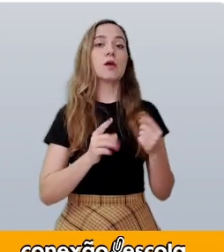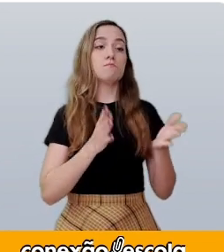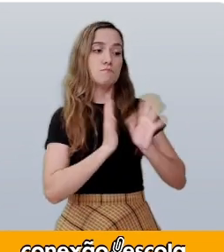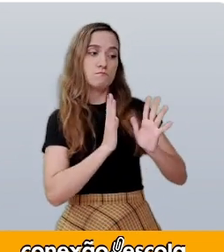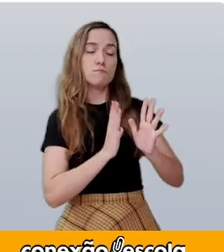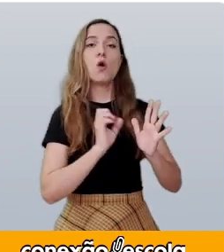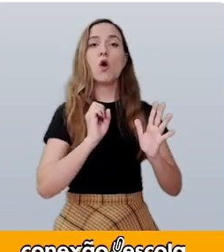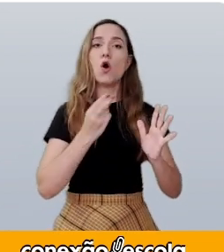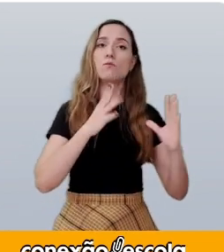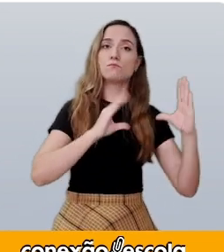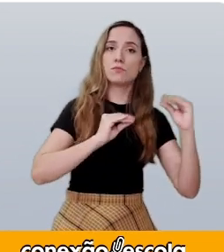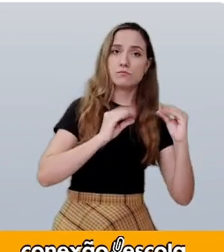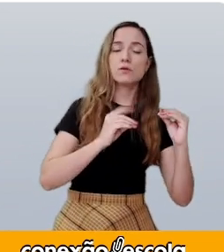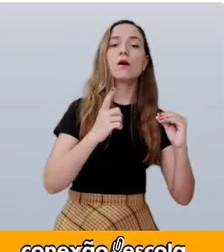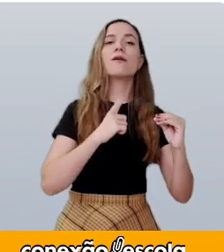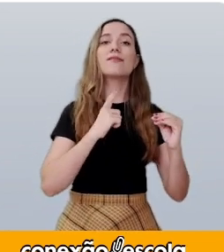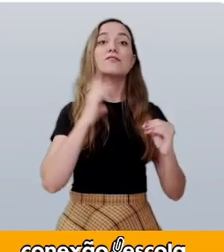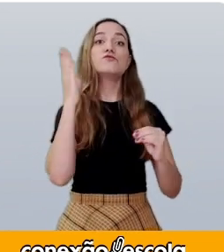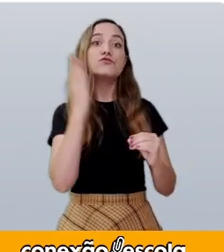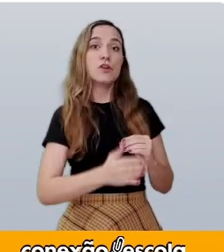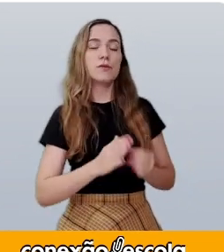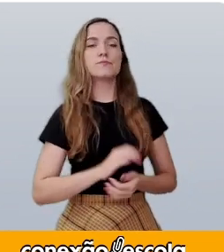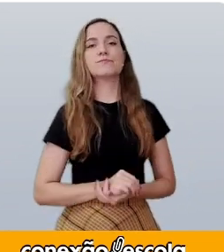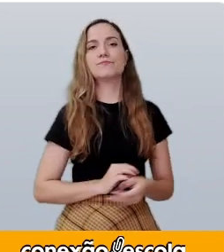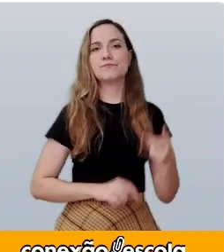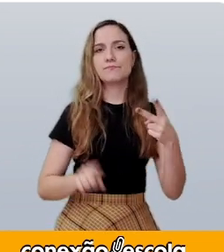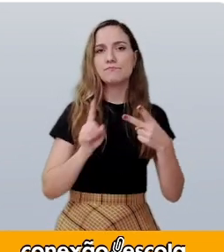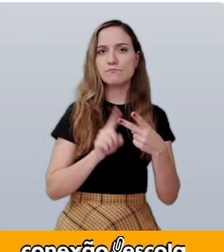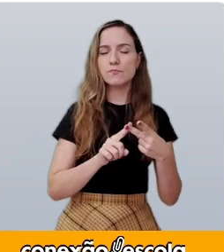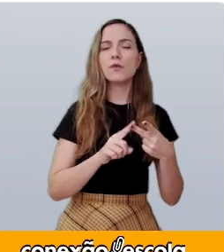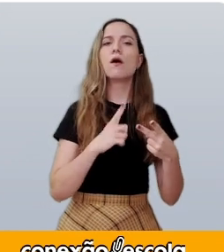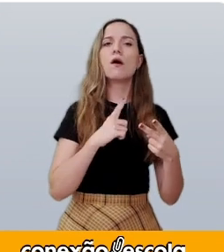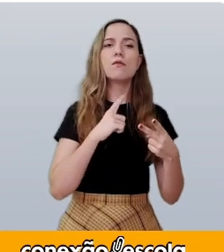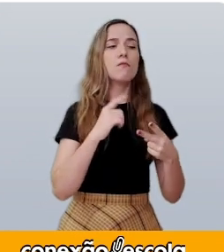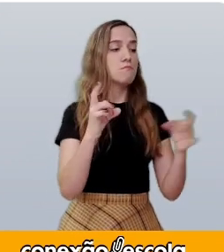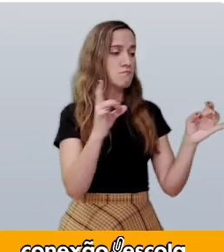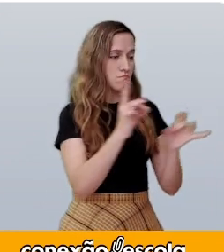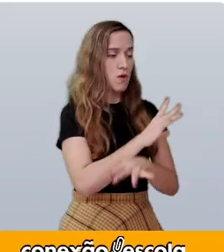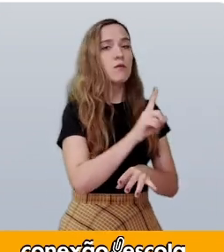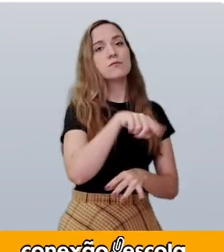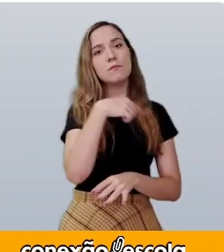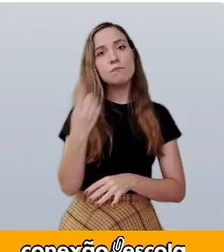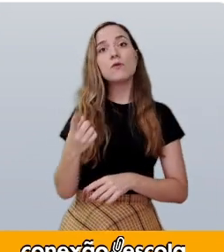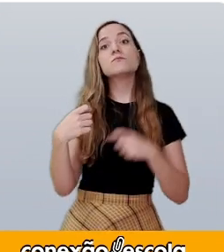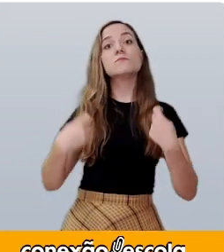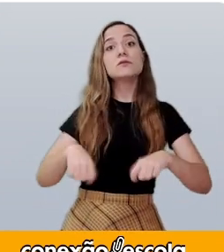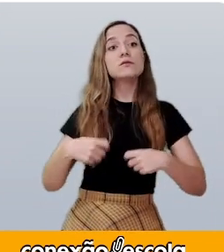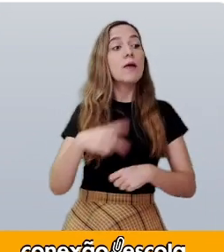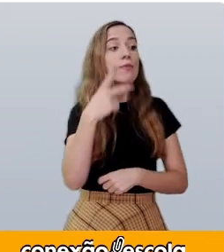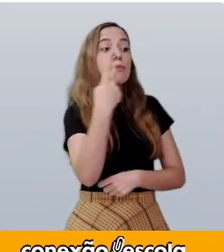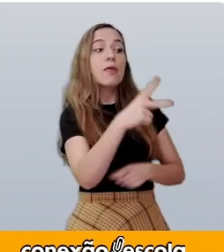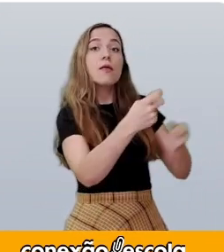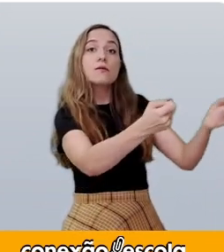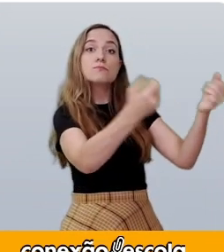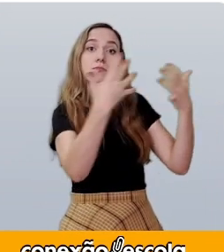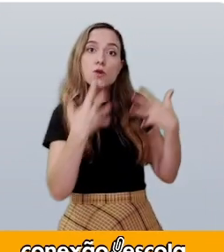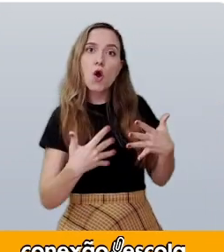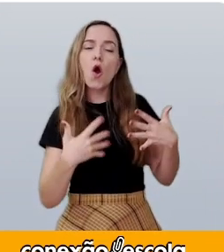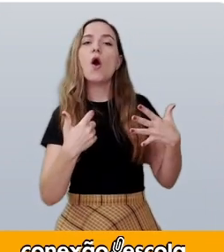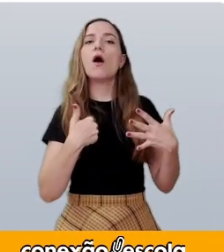e o discurso direto, a reprodução integral da fala de um personagem.